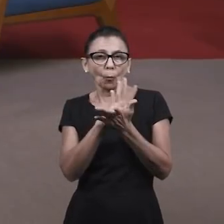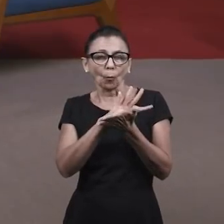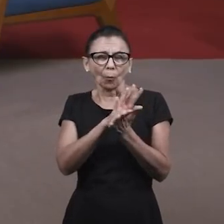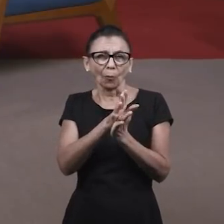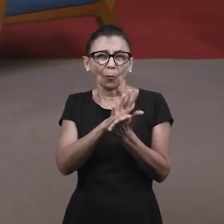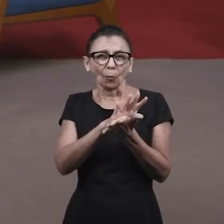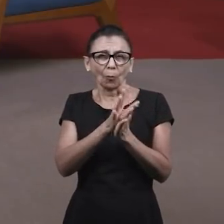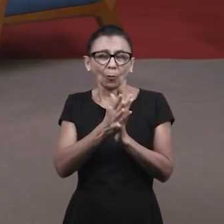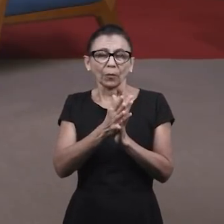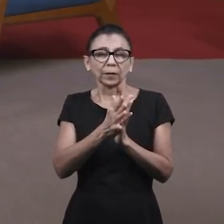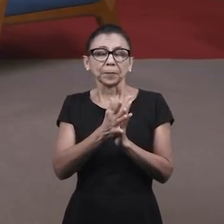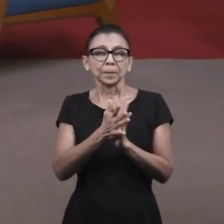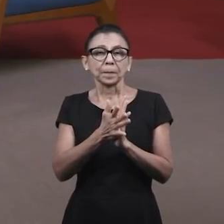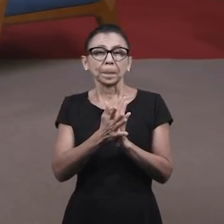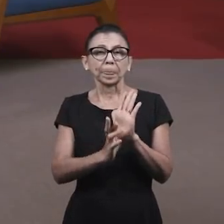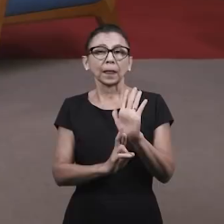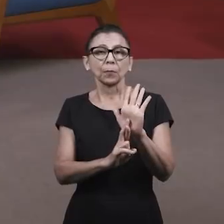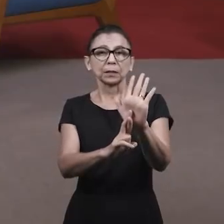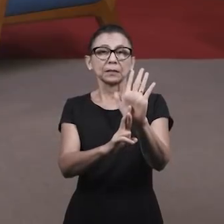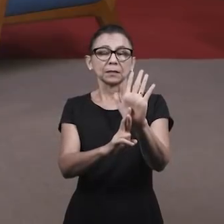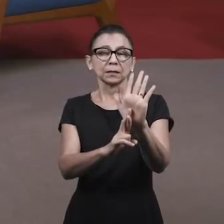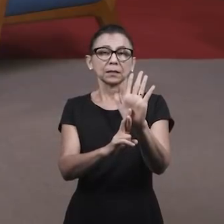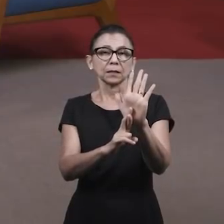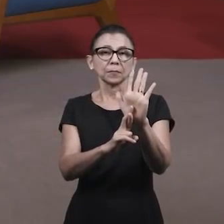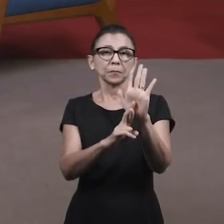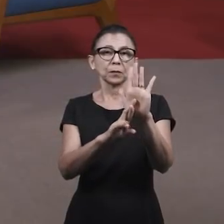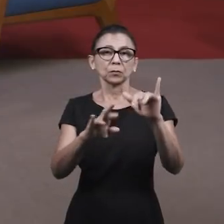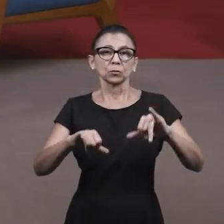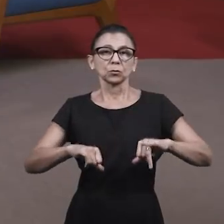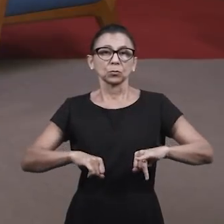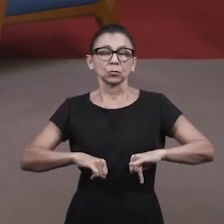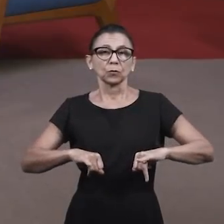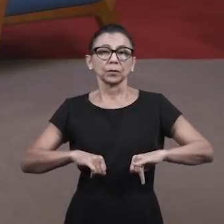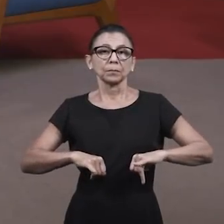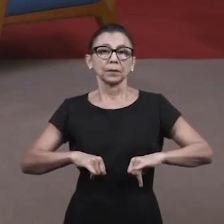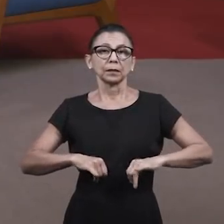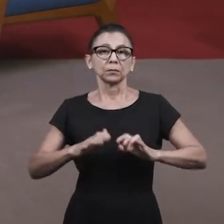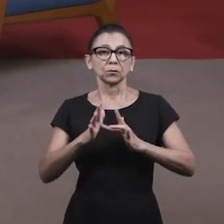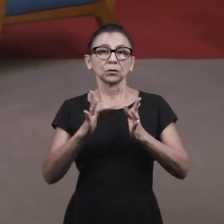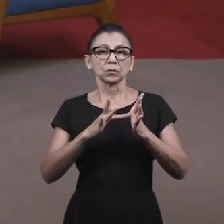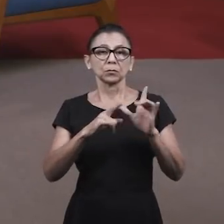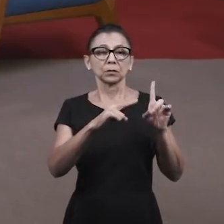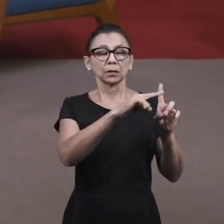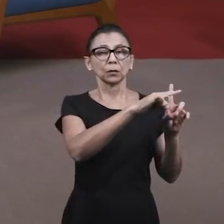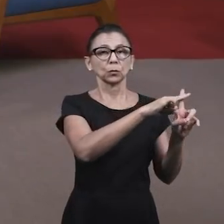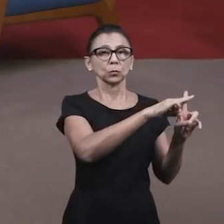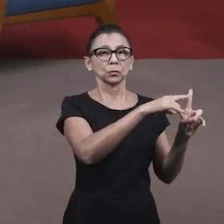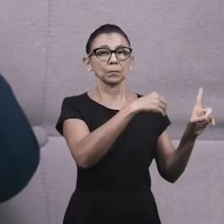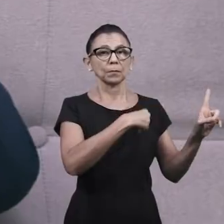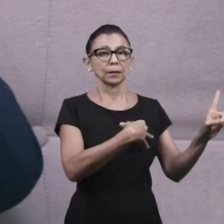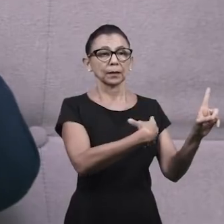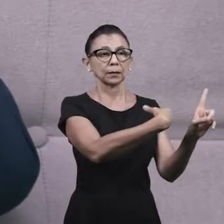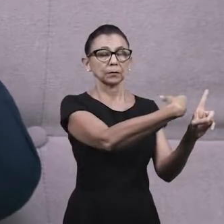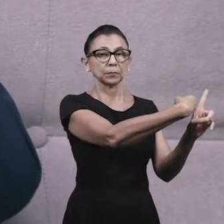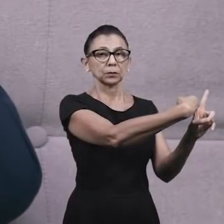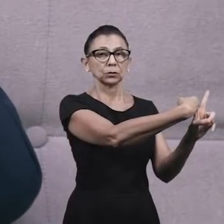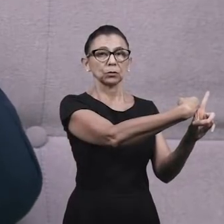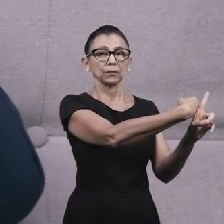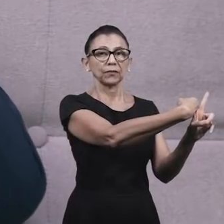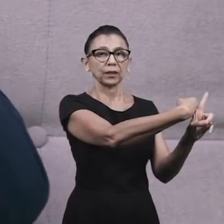eles imaginavam que ia ser aquela... Porque eles eram judeus, Eles né? eram judeus, ia ser a eles foram celebração